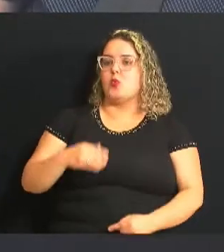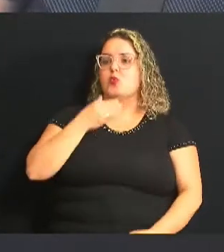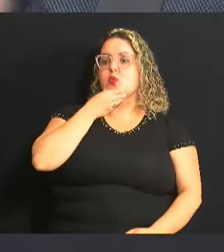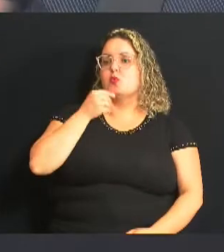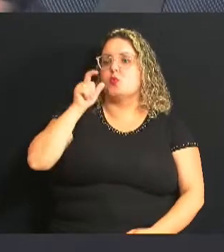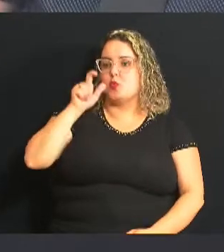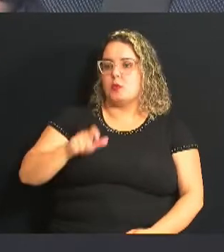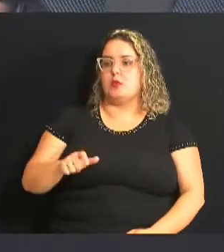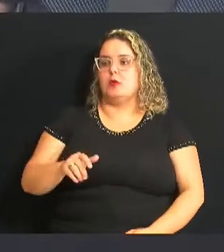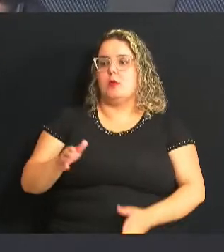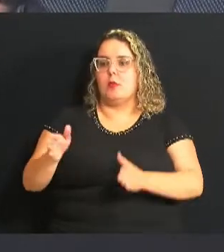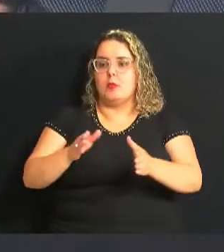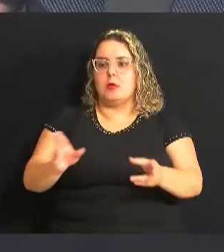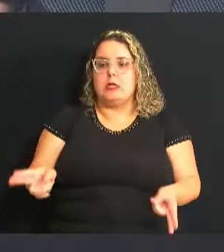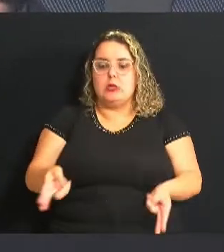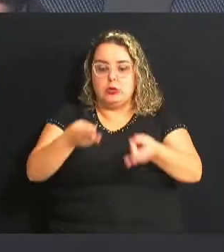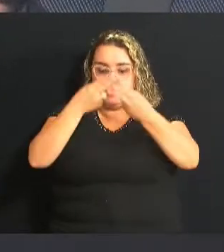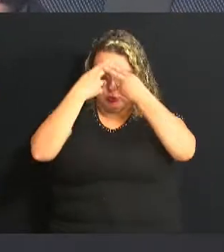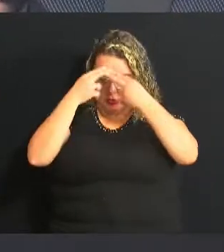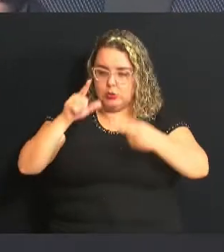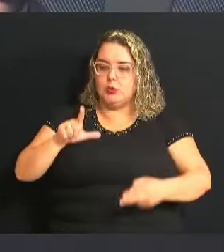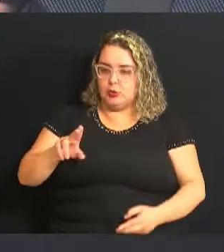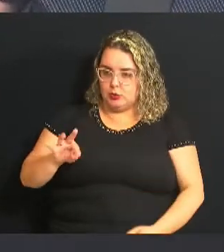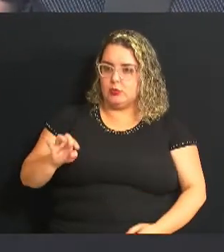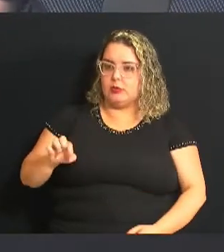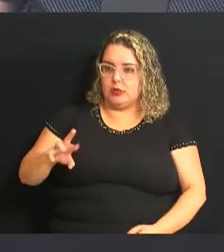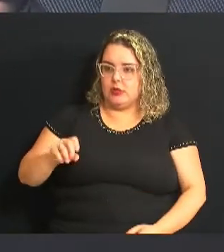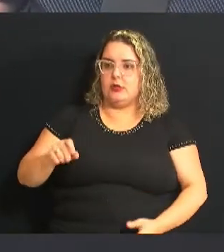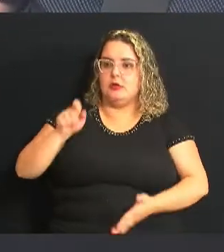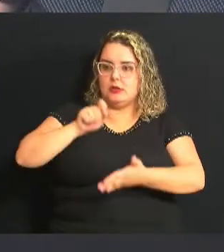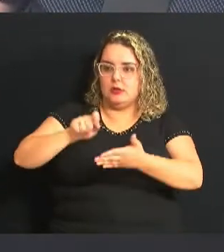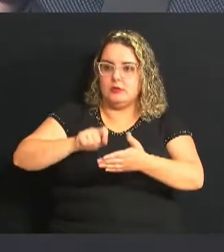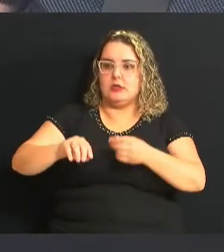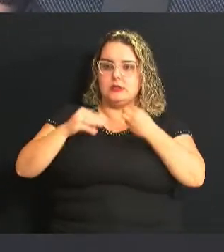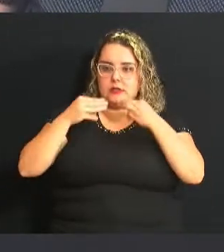mais traumático da vida de Lutero. Ele compôs essa música.